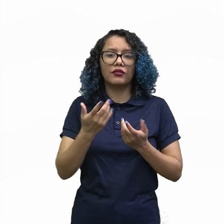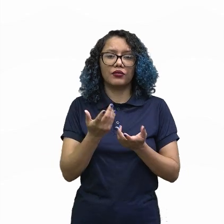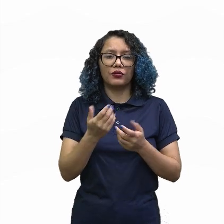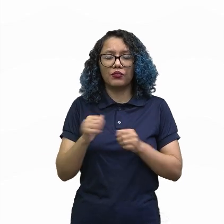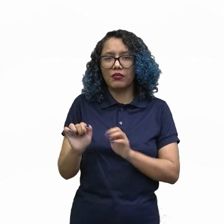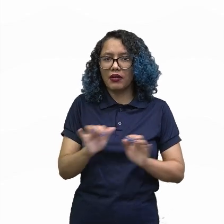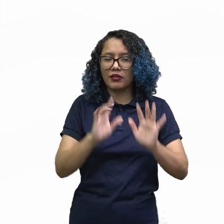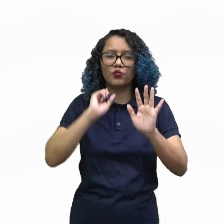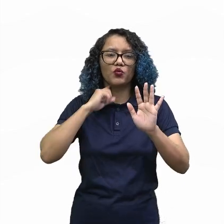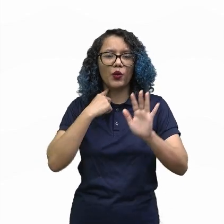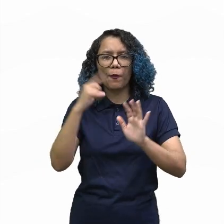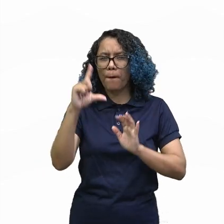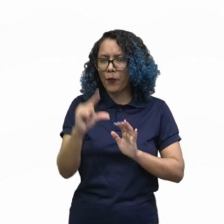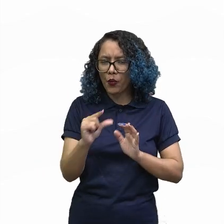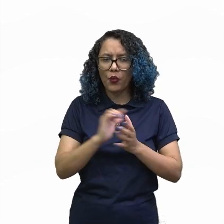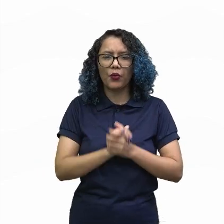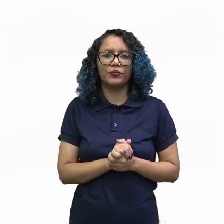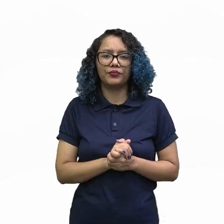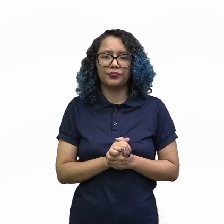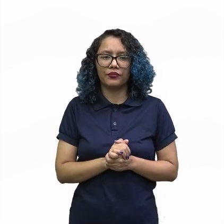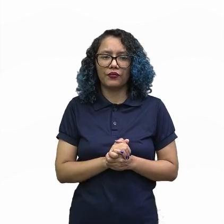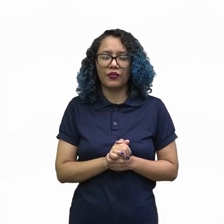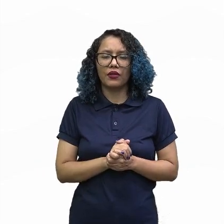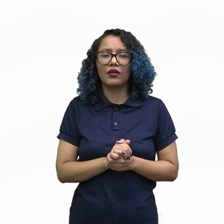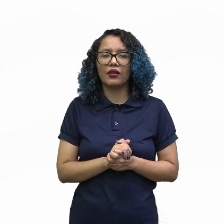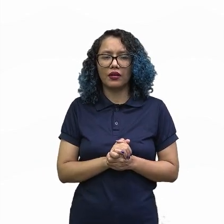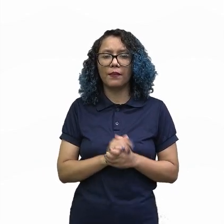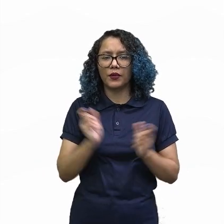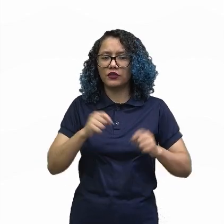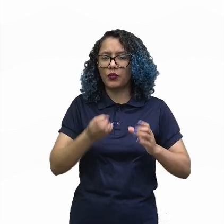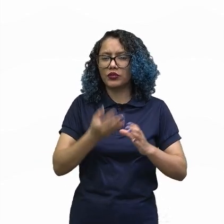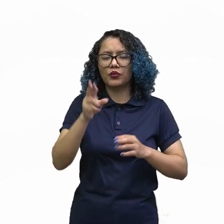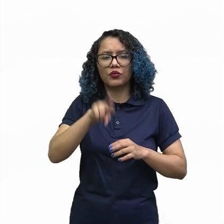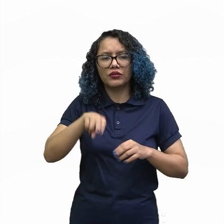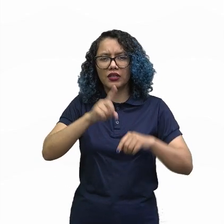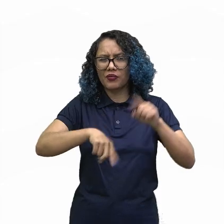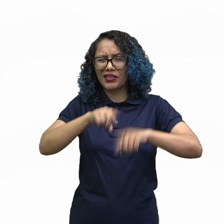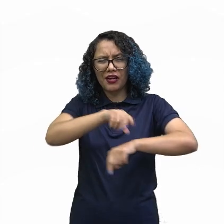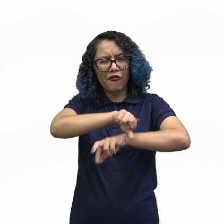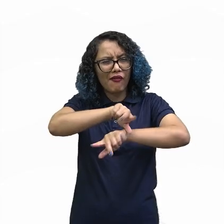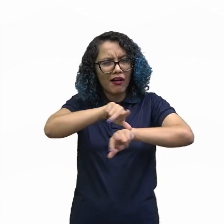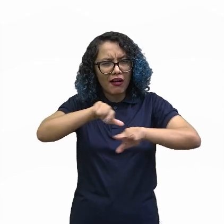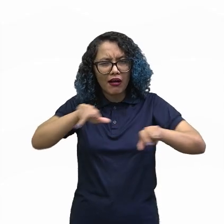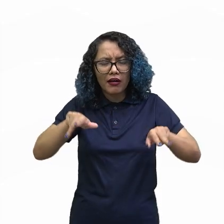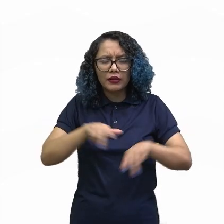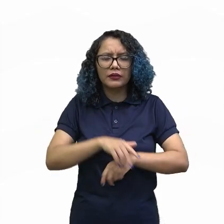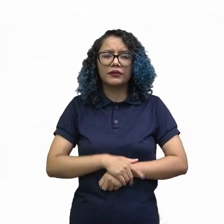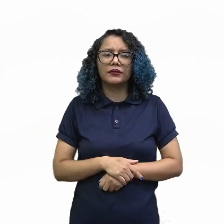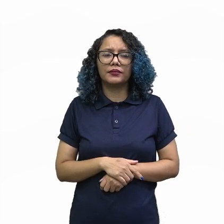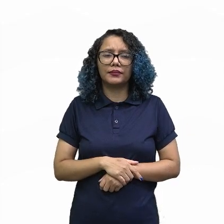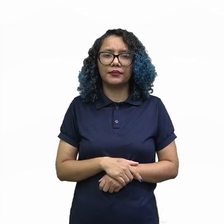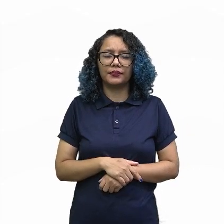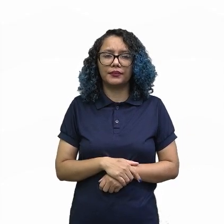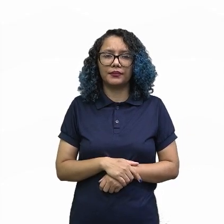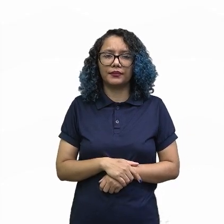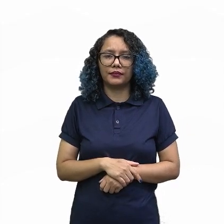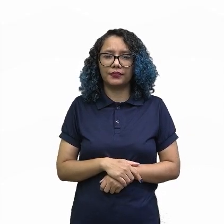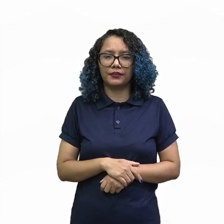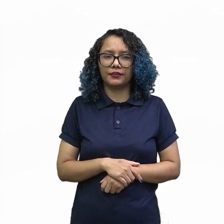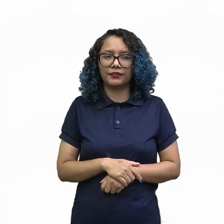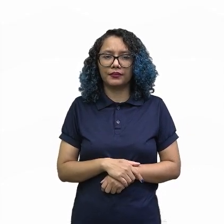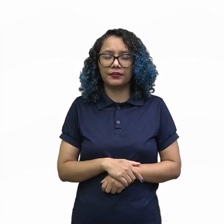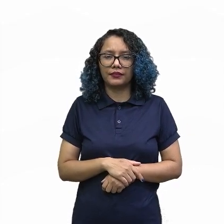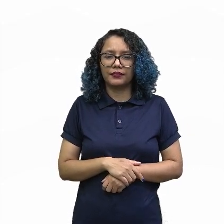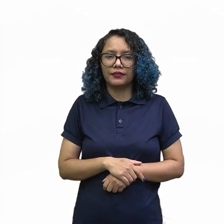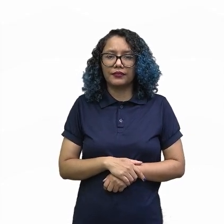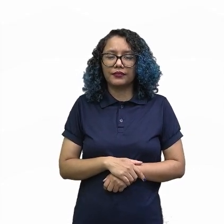de gases poluentes, produzida a partir de uma grande variedade de materiais. Apesar de suas vantagens, a